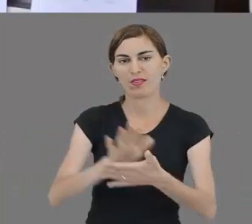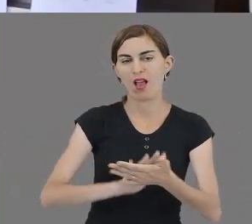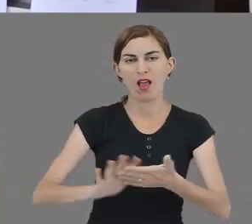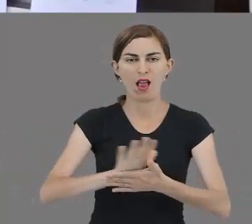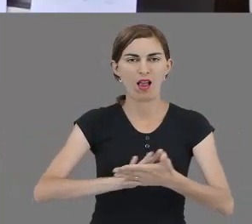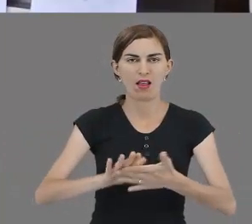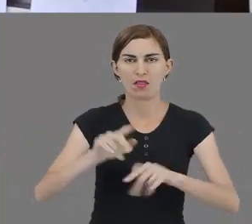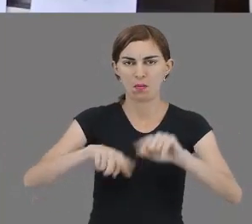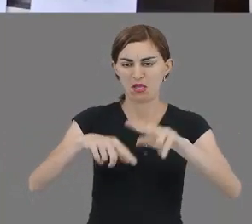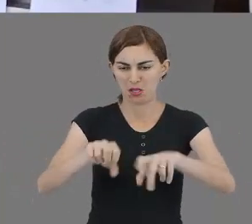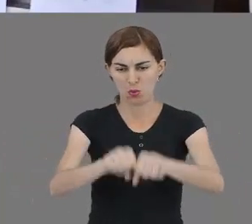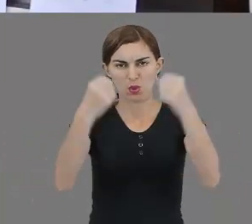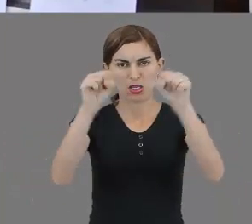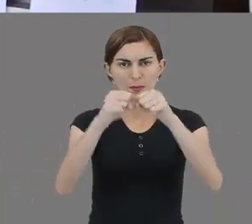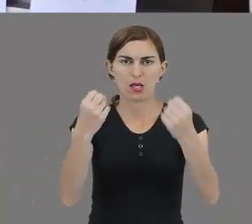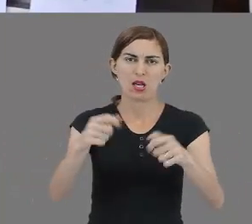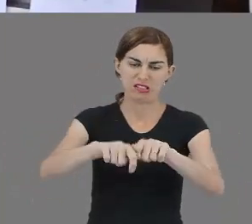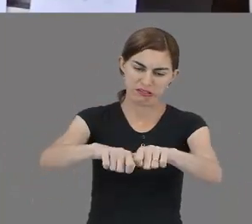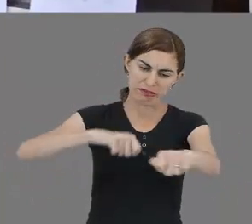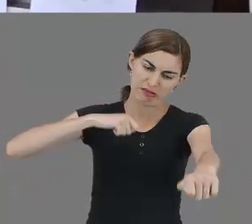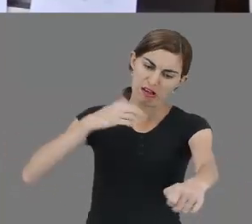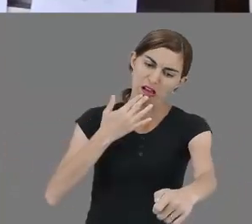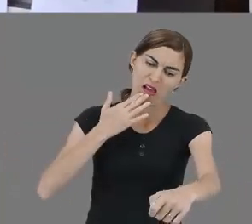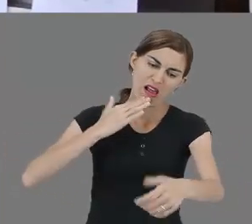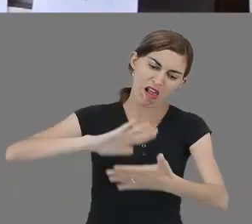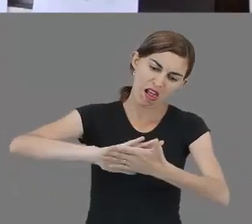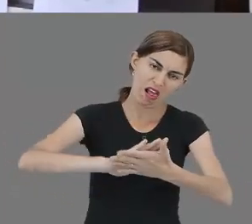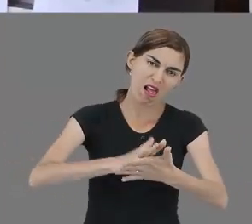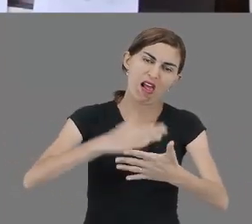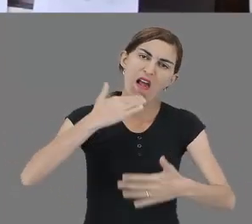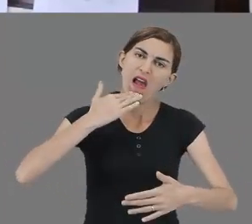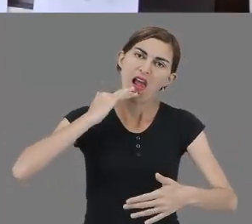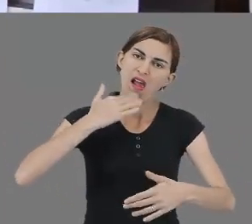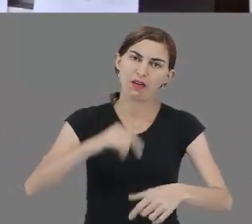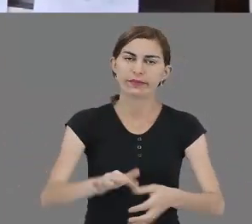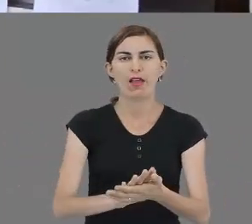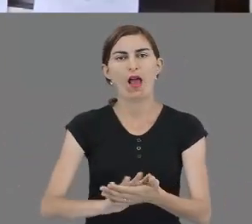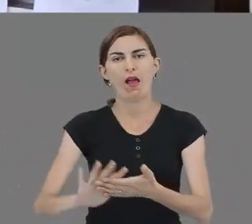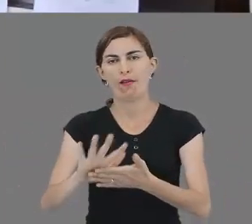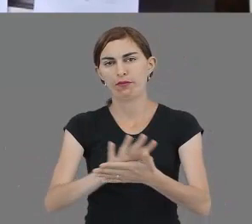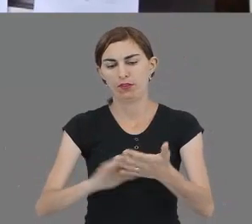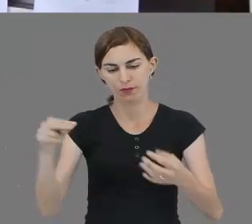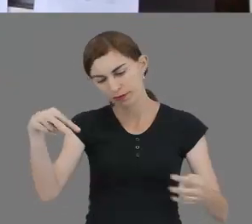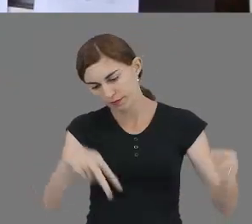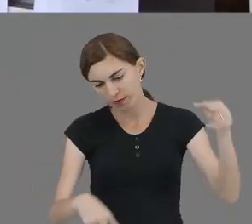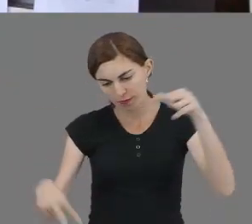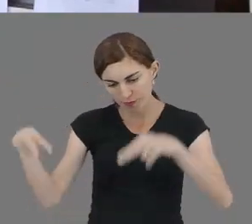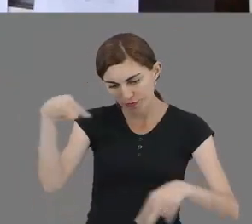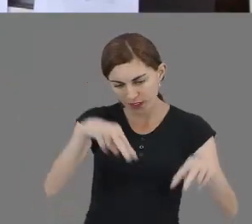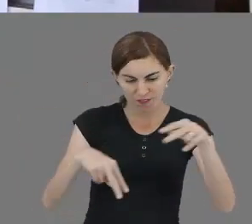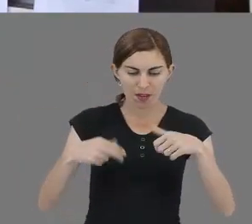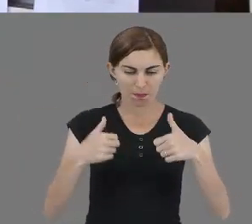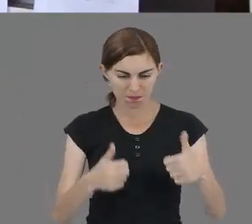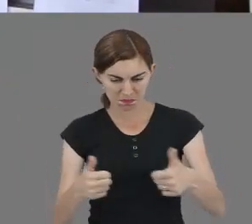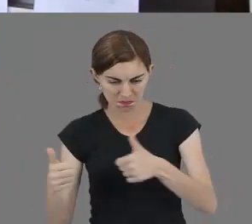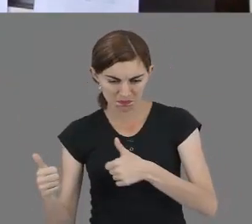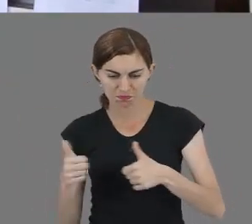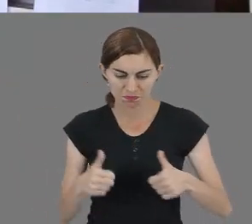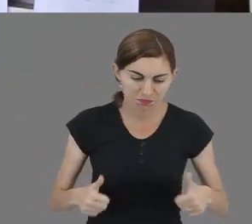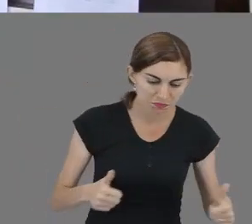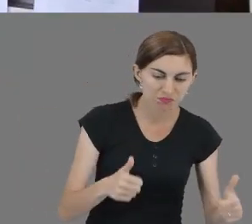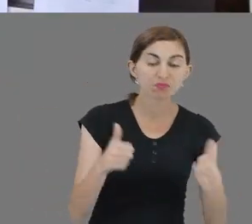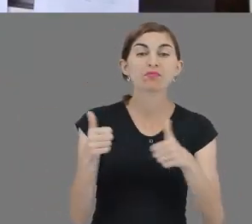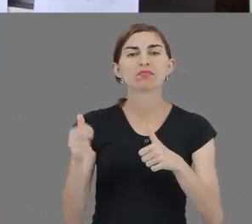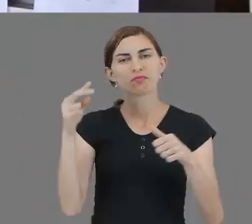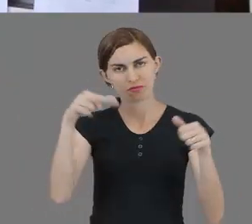se o material não está quebrado, rasgado, amassado, você vai ver o exame visual da situação física do